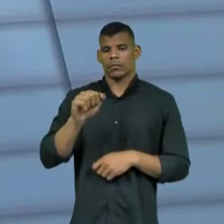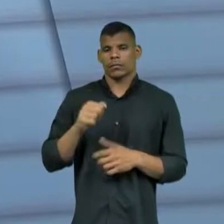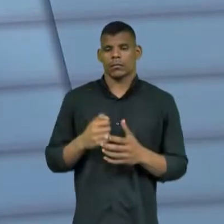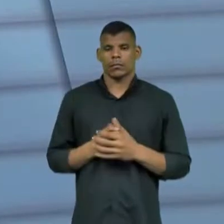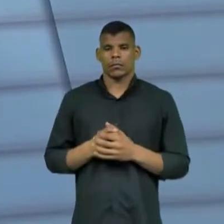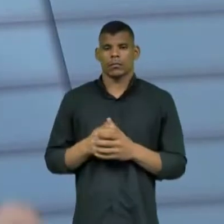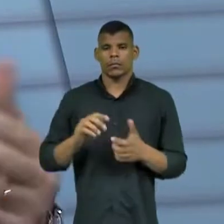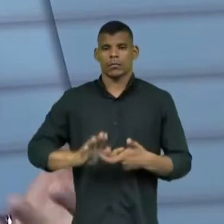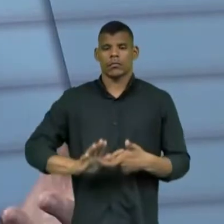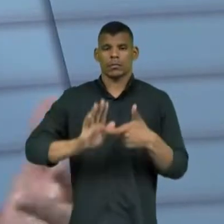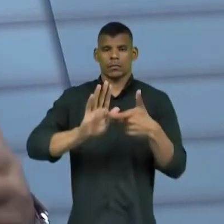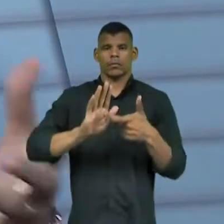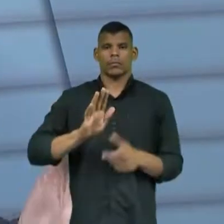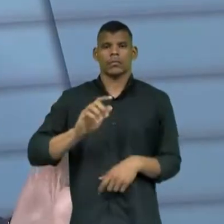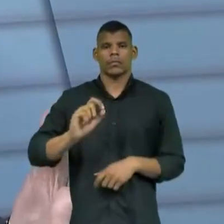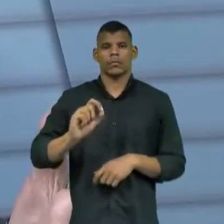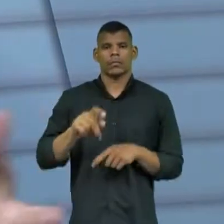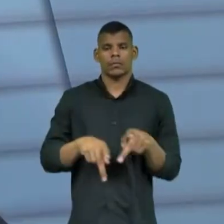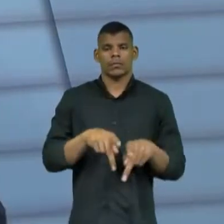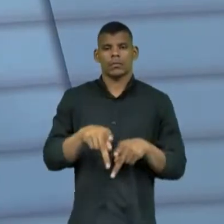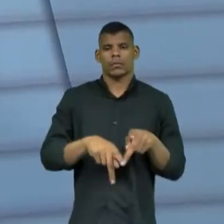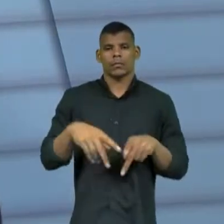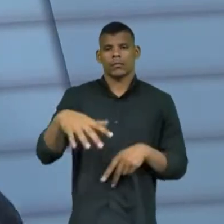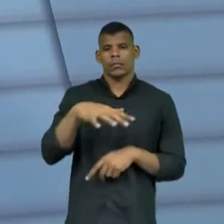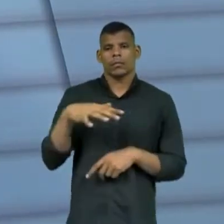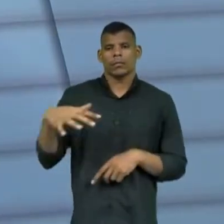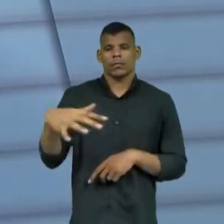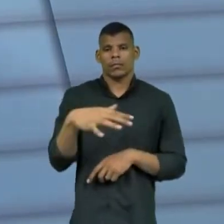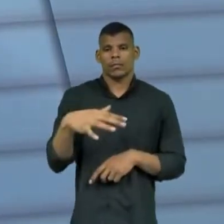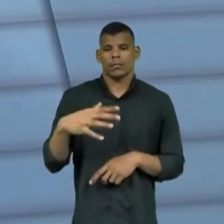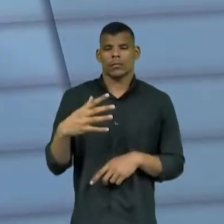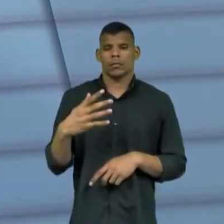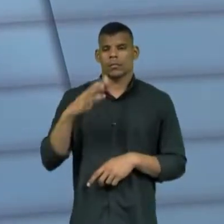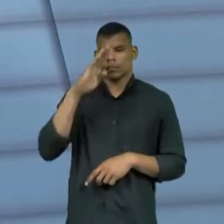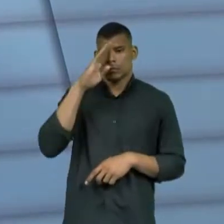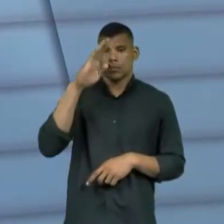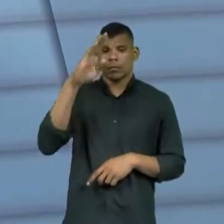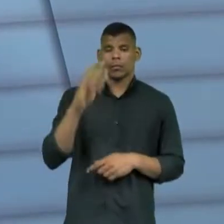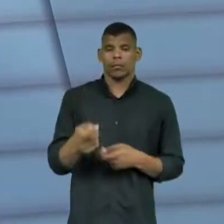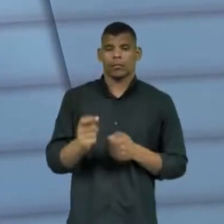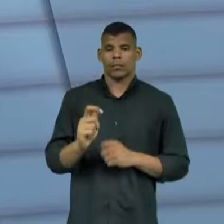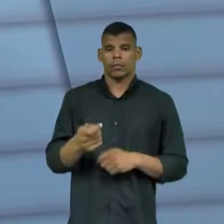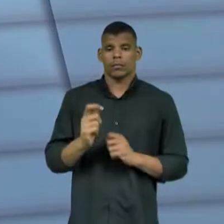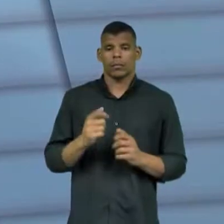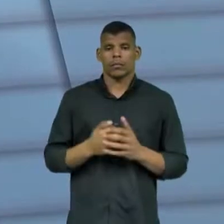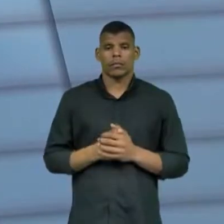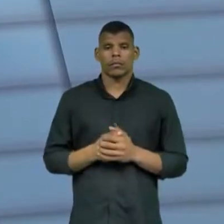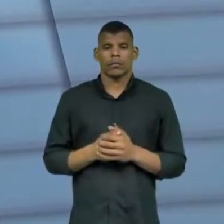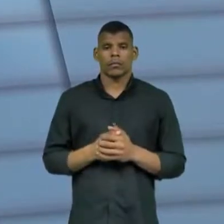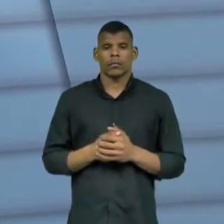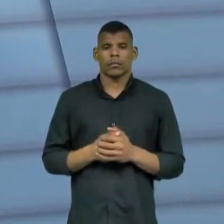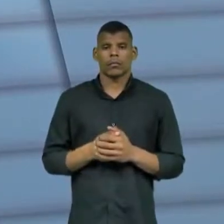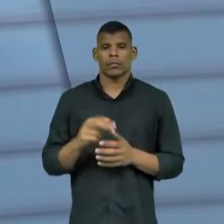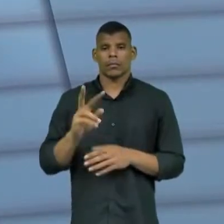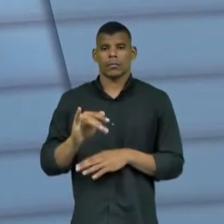para mostrar à população em geral e principalmente aos pescadores, de que trará benefícios para eles. Muito